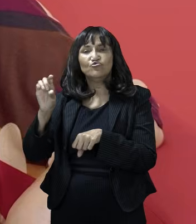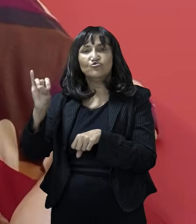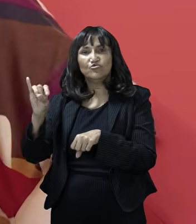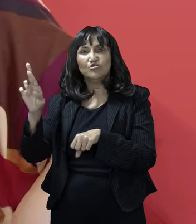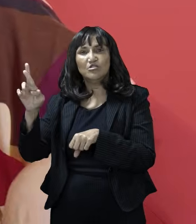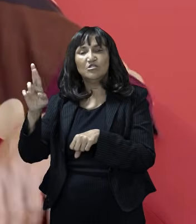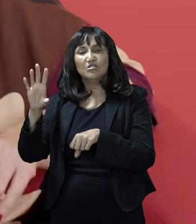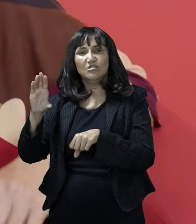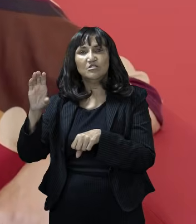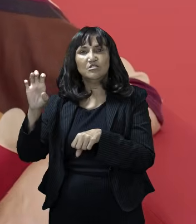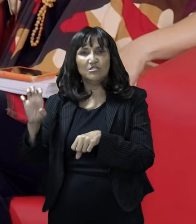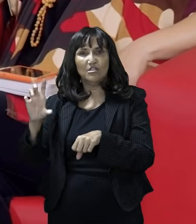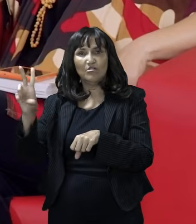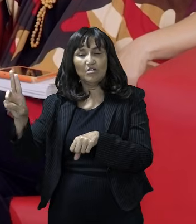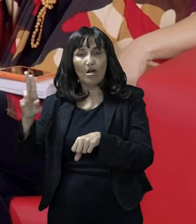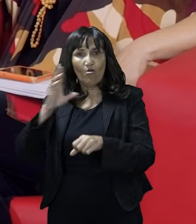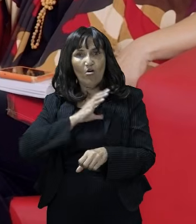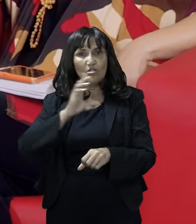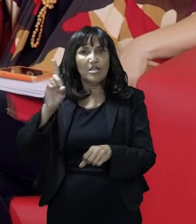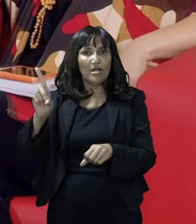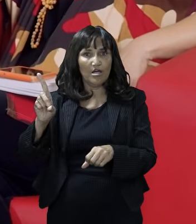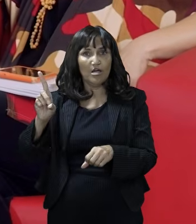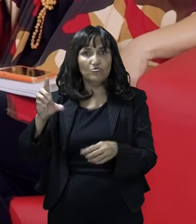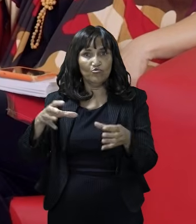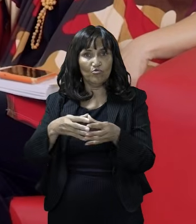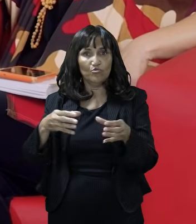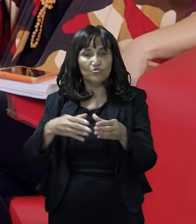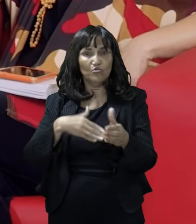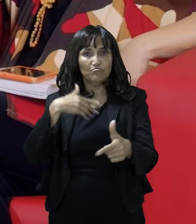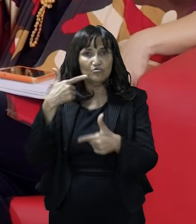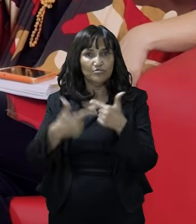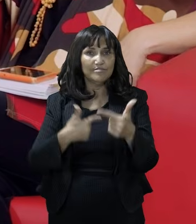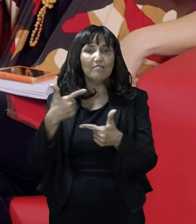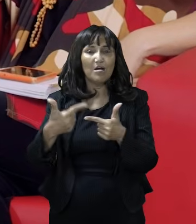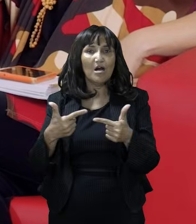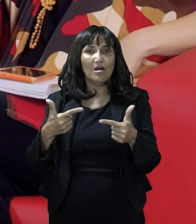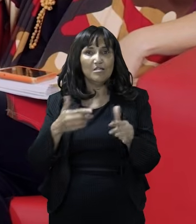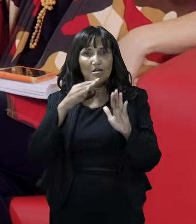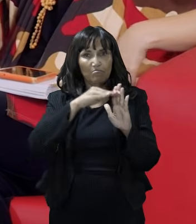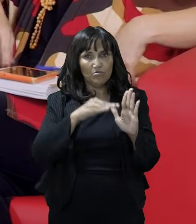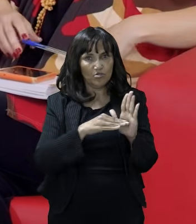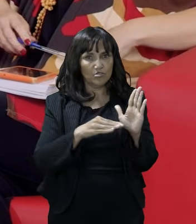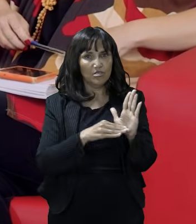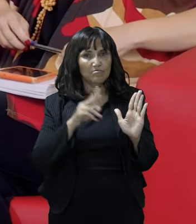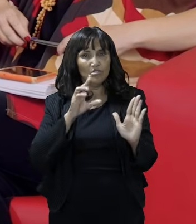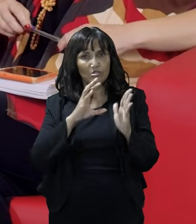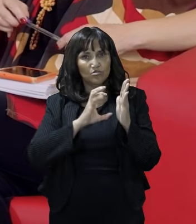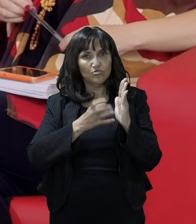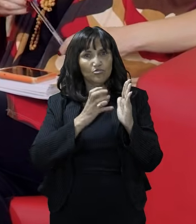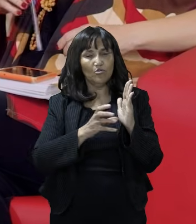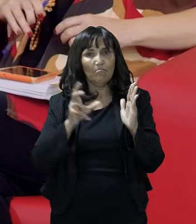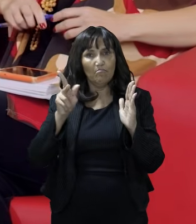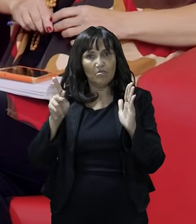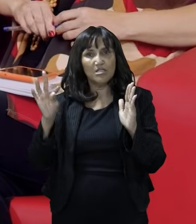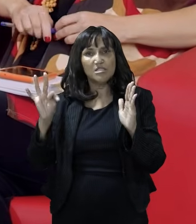de trabalho, né? Que é a atualização do programa do PT, né? Uma pessoa que foi presidente do